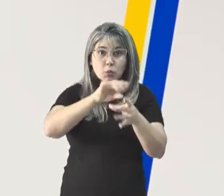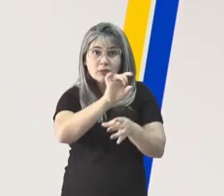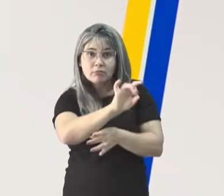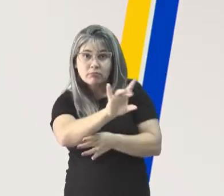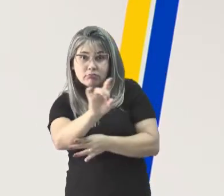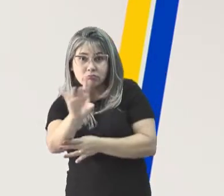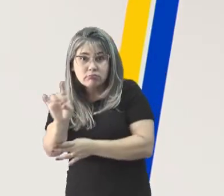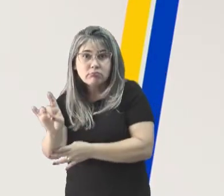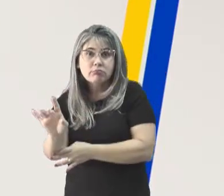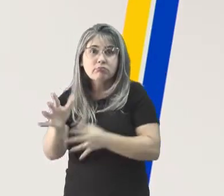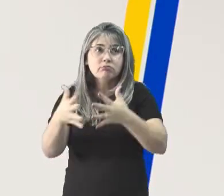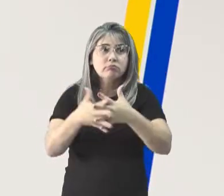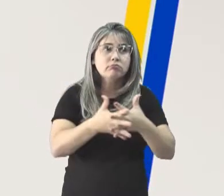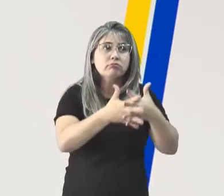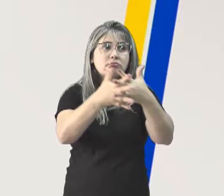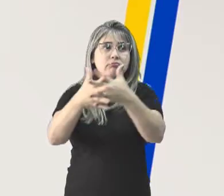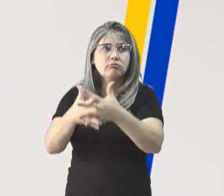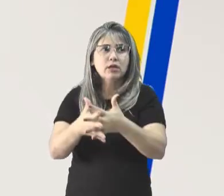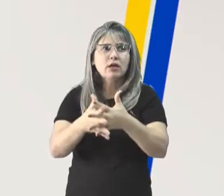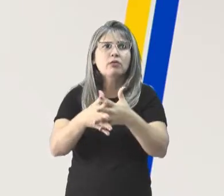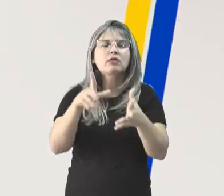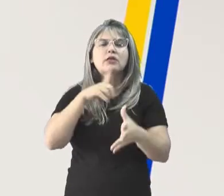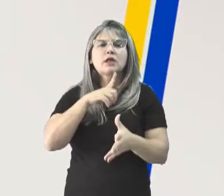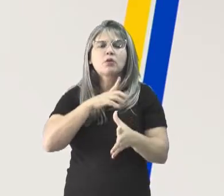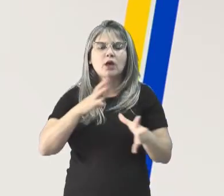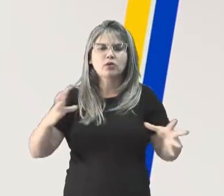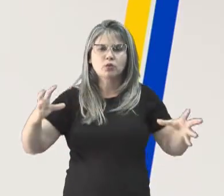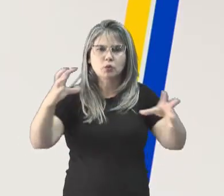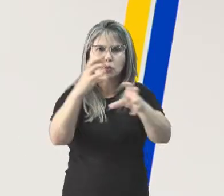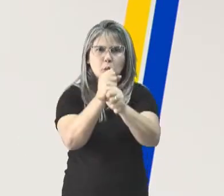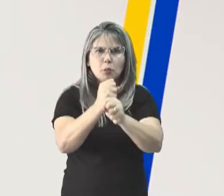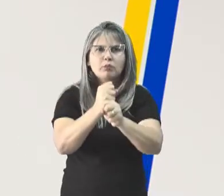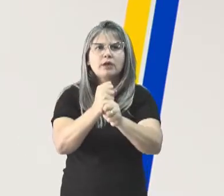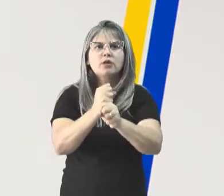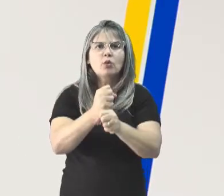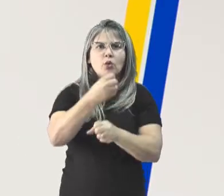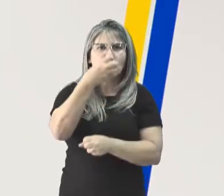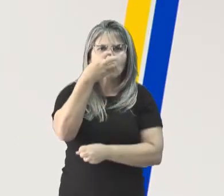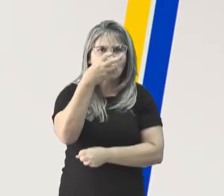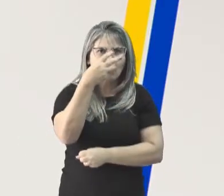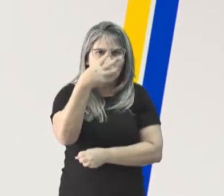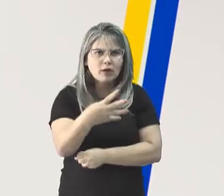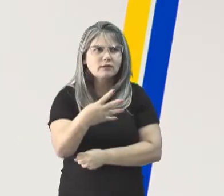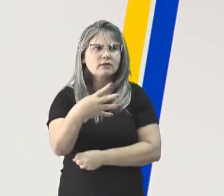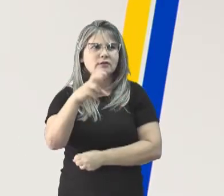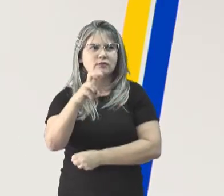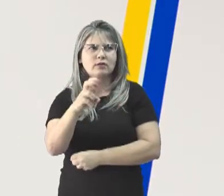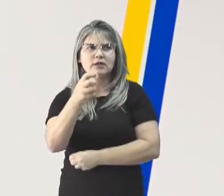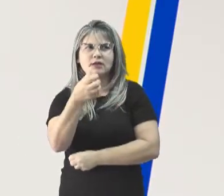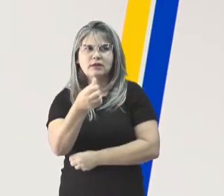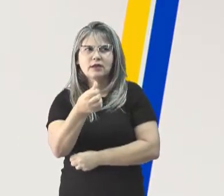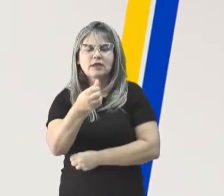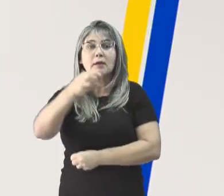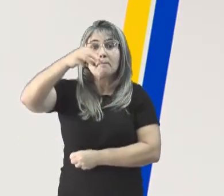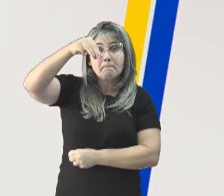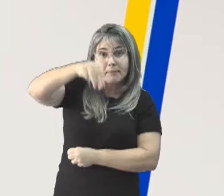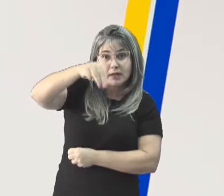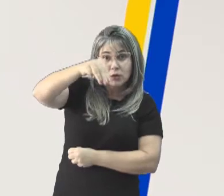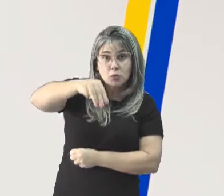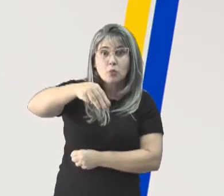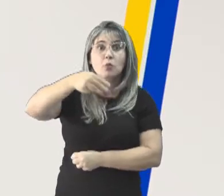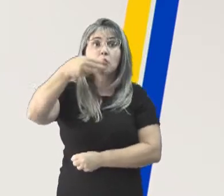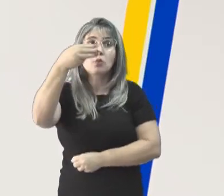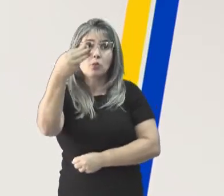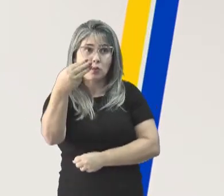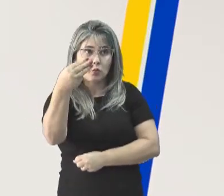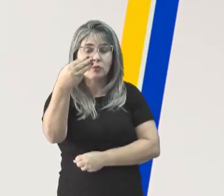Suponha que cada caminhão fez apenas uma viagem, transportando sempre sua capacidade máxima.